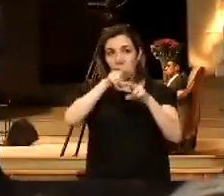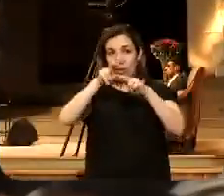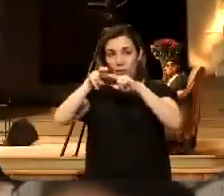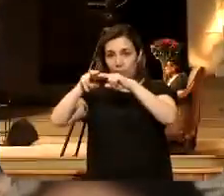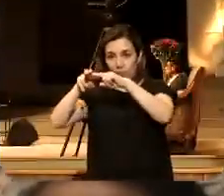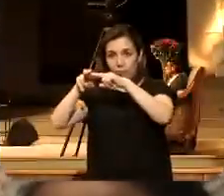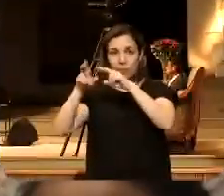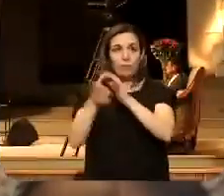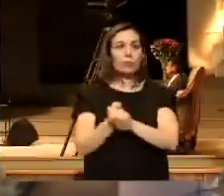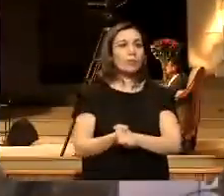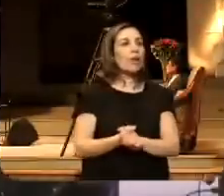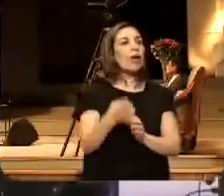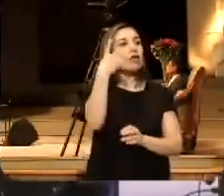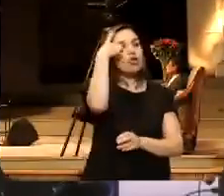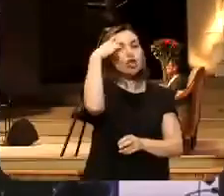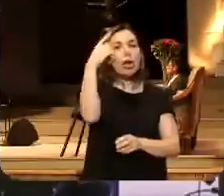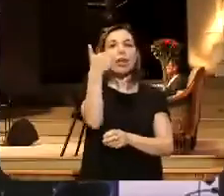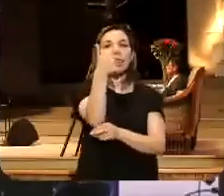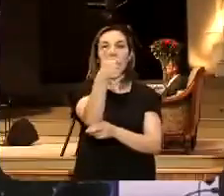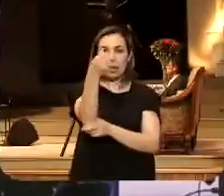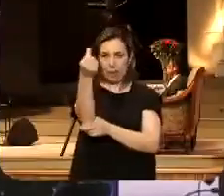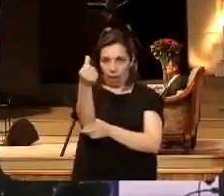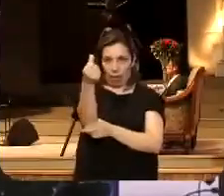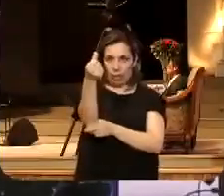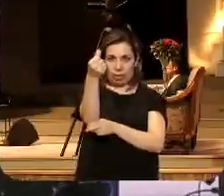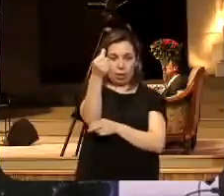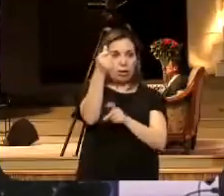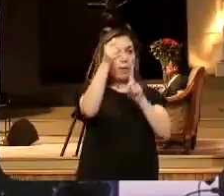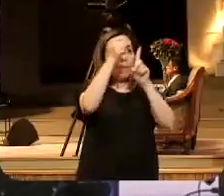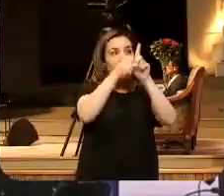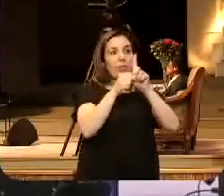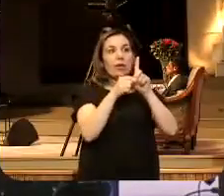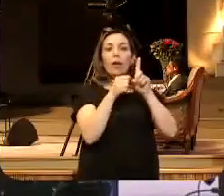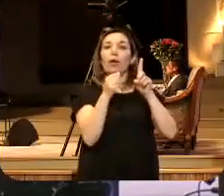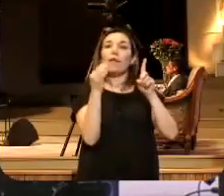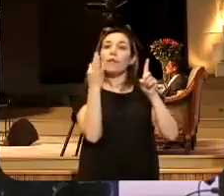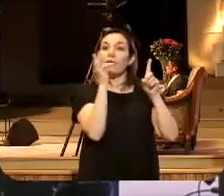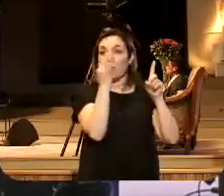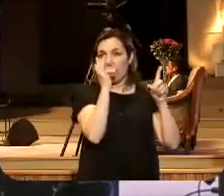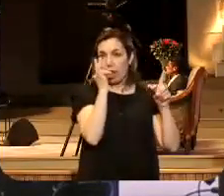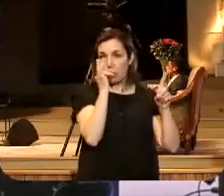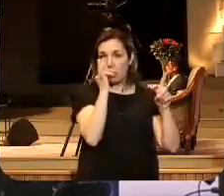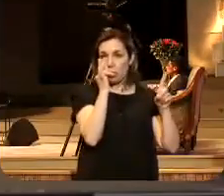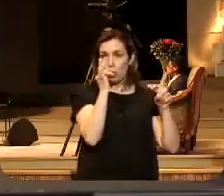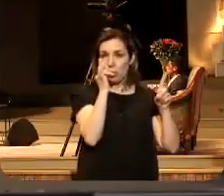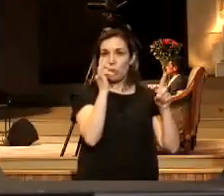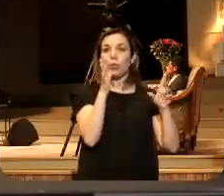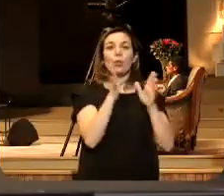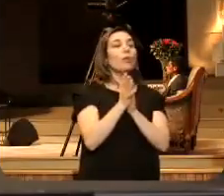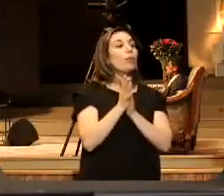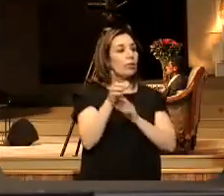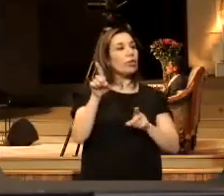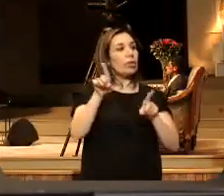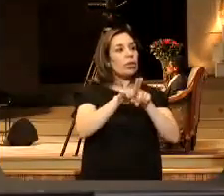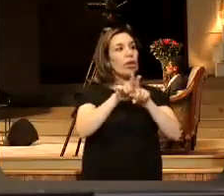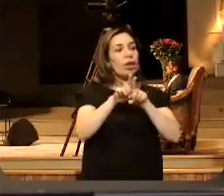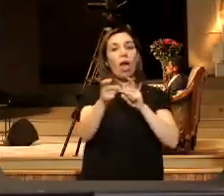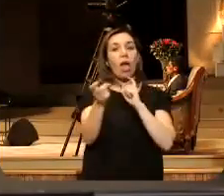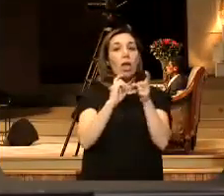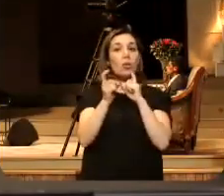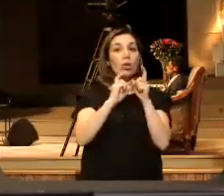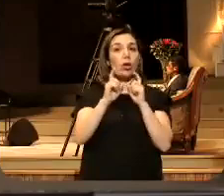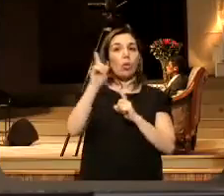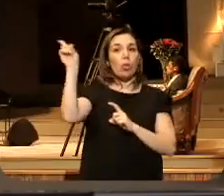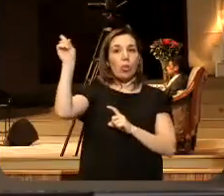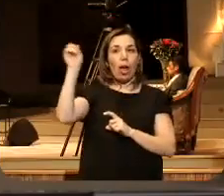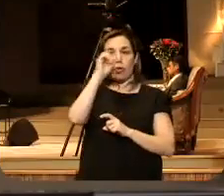Dia 16 de fevereiro, agenda aí na tua... Agenda aí, né? Se você puder, a gente tem nossa primeira reunião com